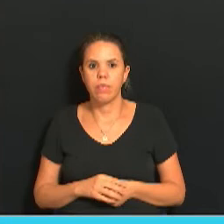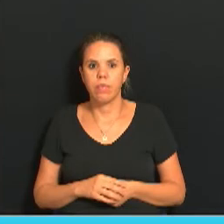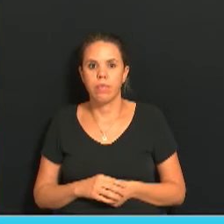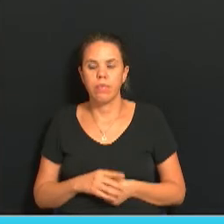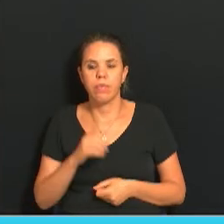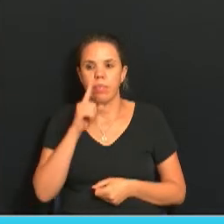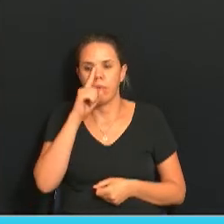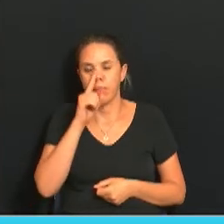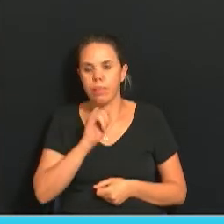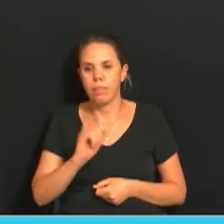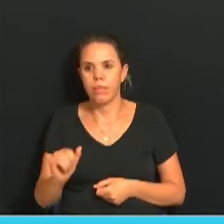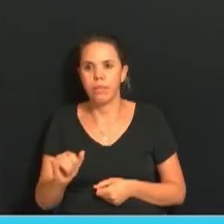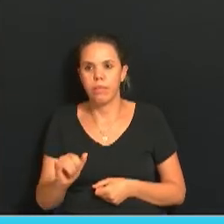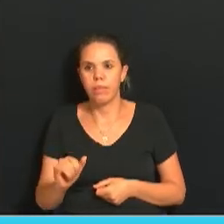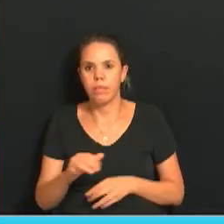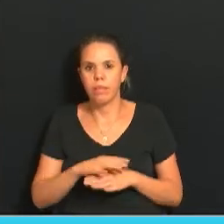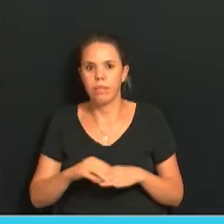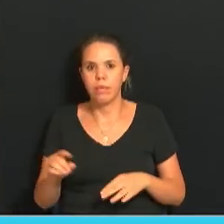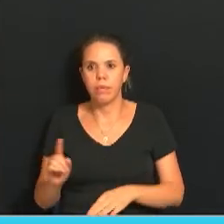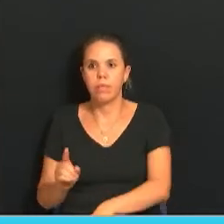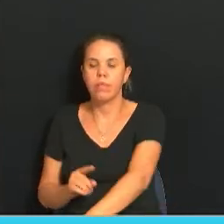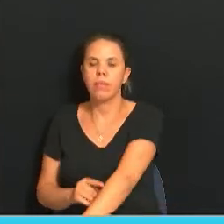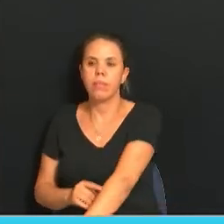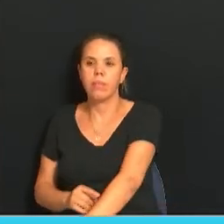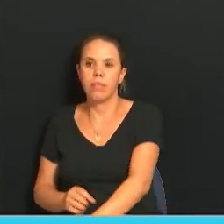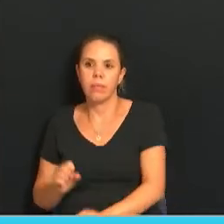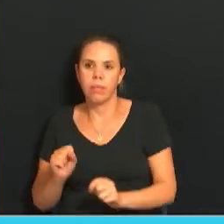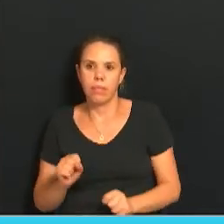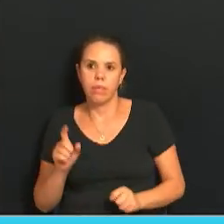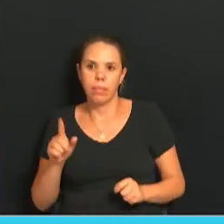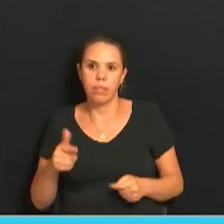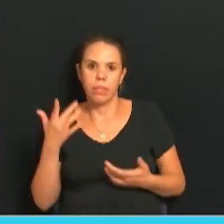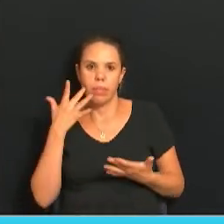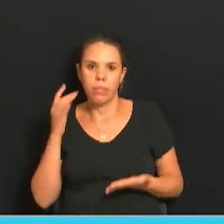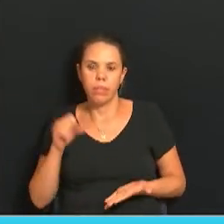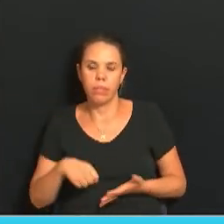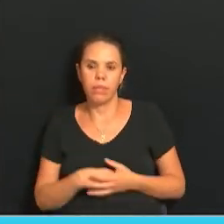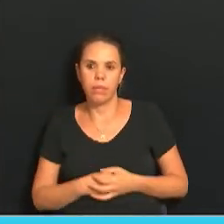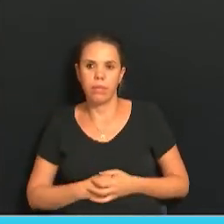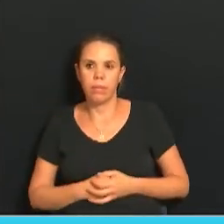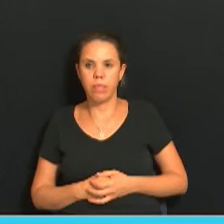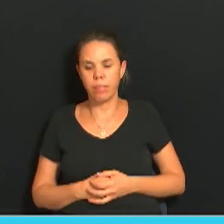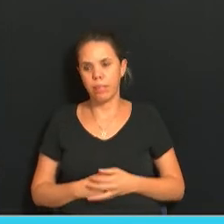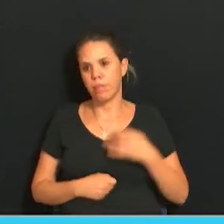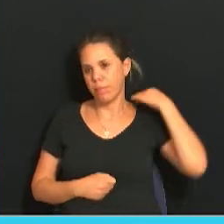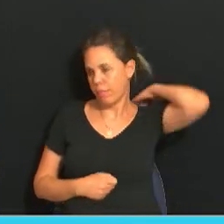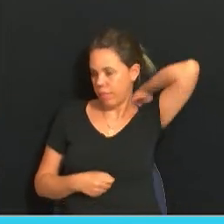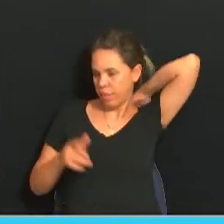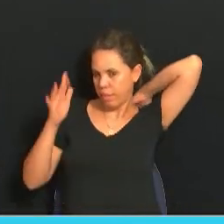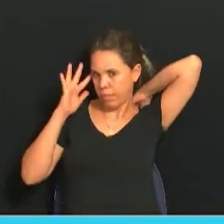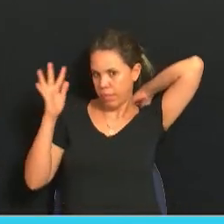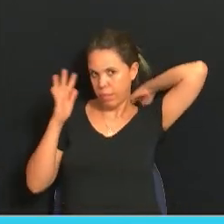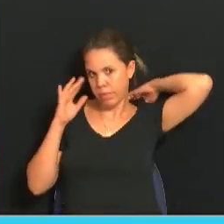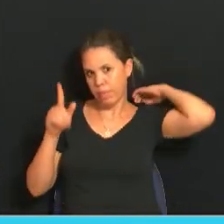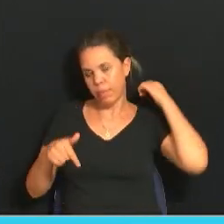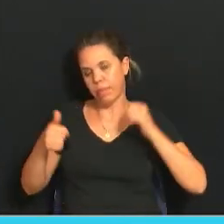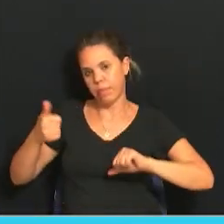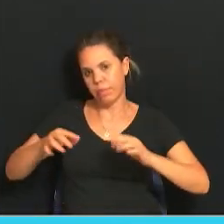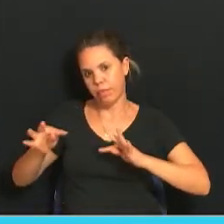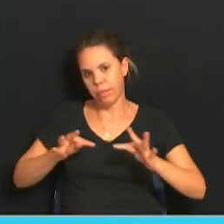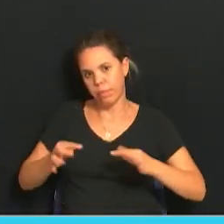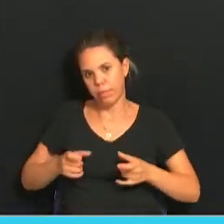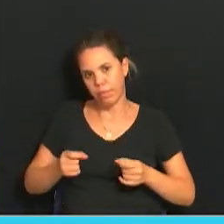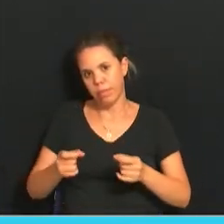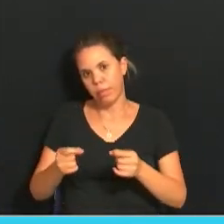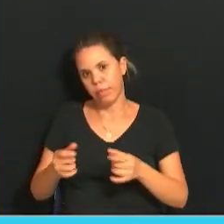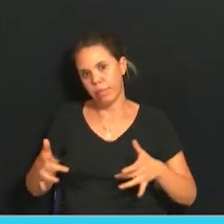dizer que esse paciente está curado, mas a gente pode considerar que sim, né? Mesmo porque, você imagine, né? Você faz o diagnóstico de um câncer renal